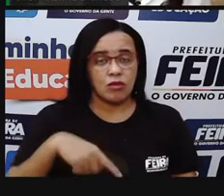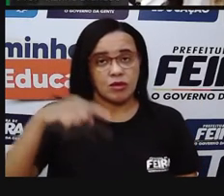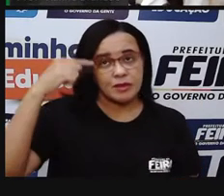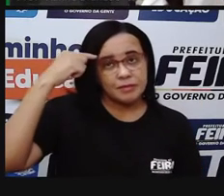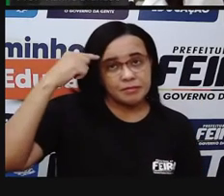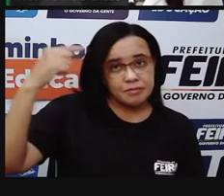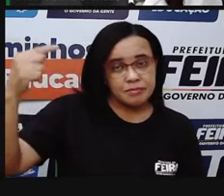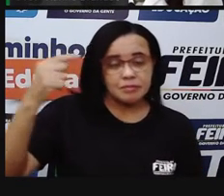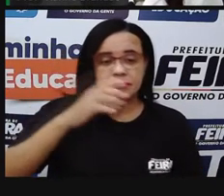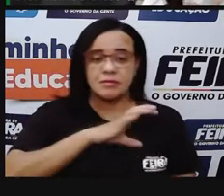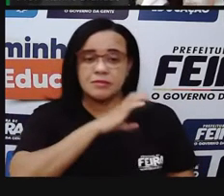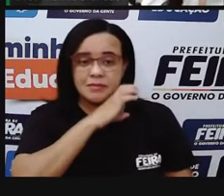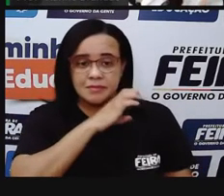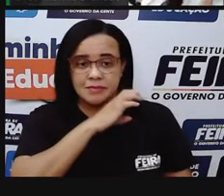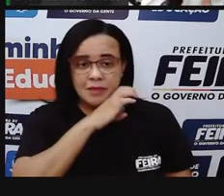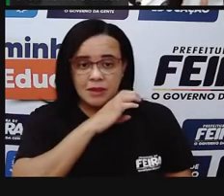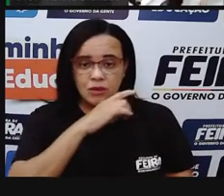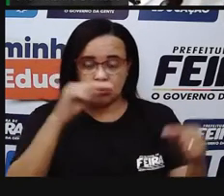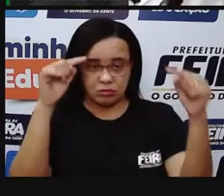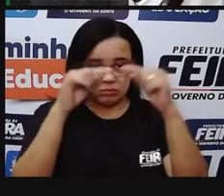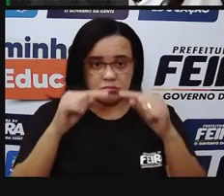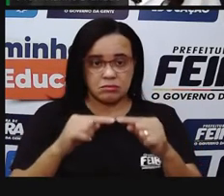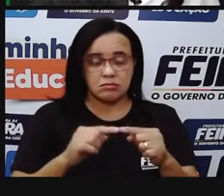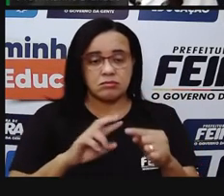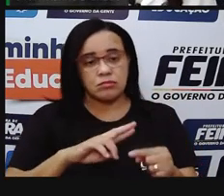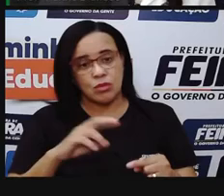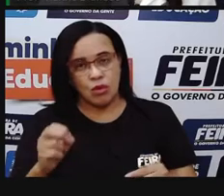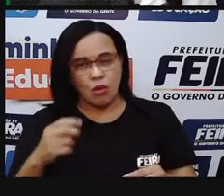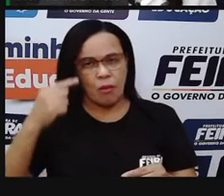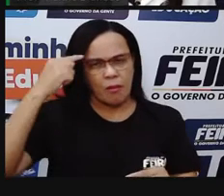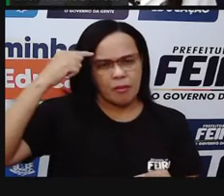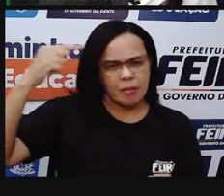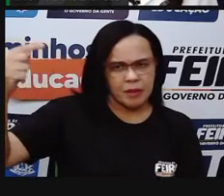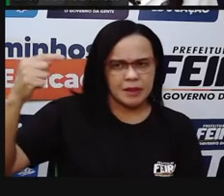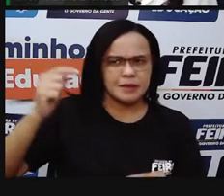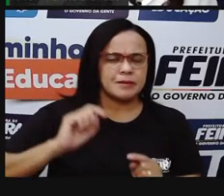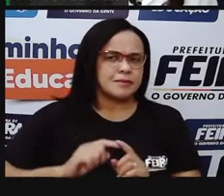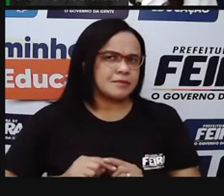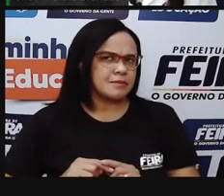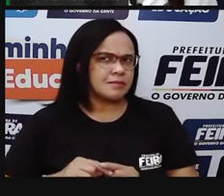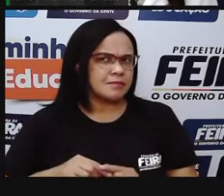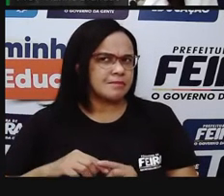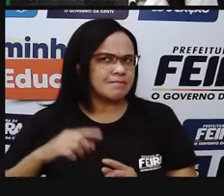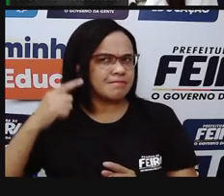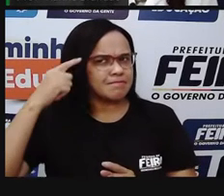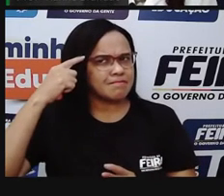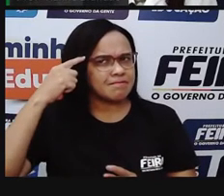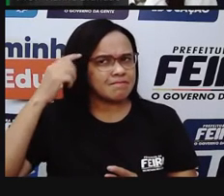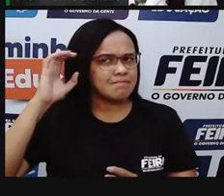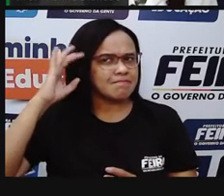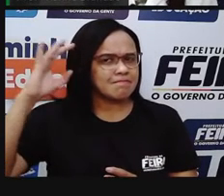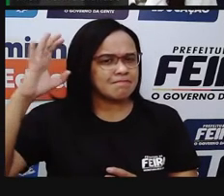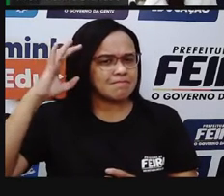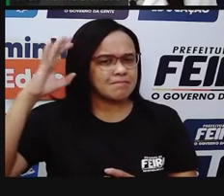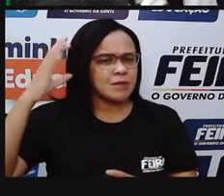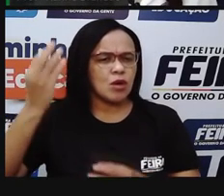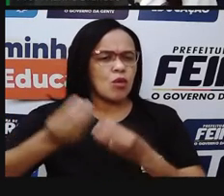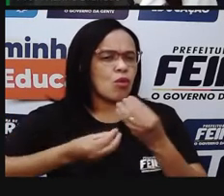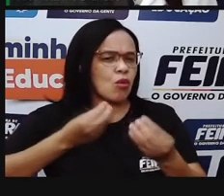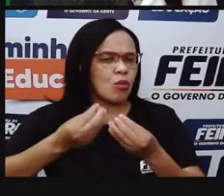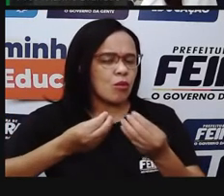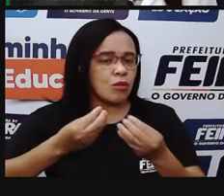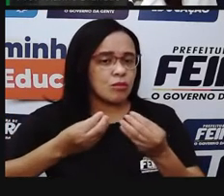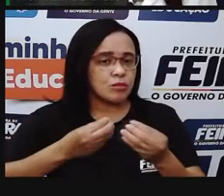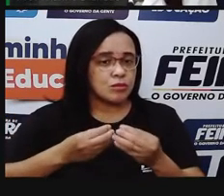seres racionais e a gente precisa sempre pensar, né? Já que nós temos essa racionalidade, já que